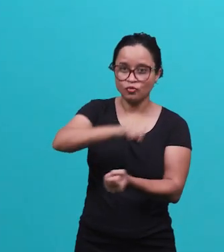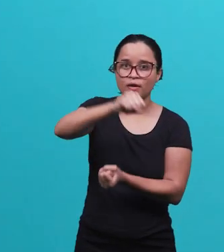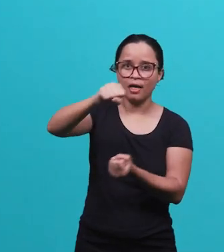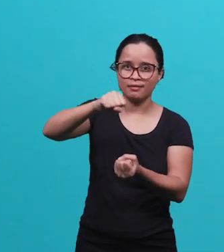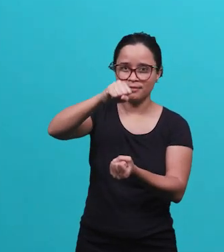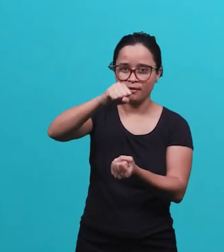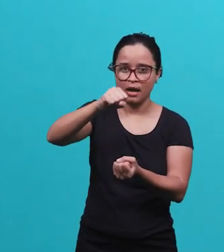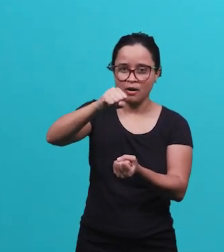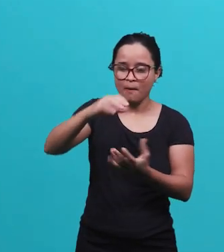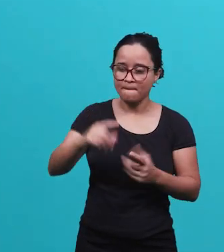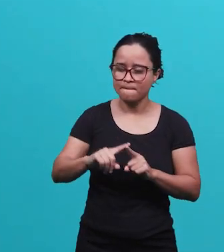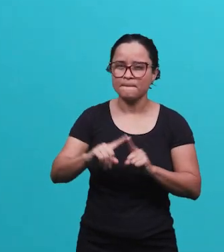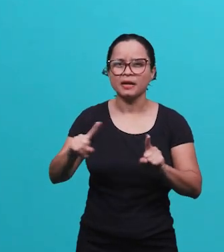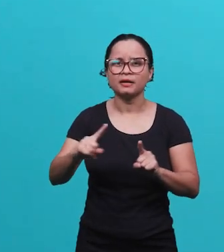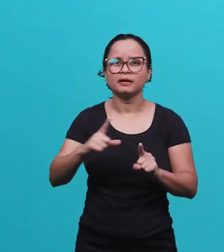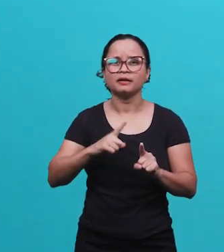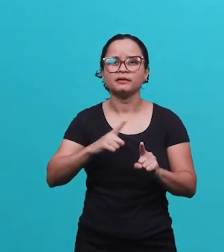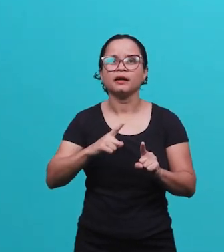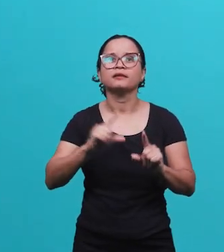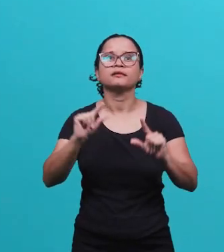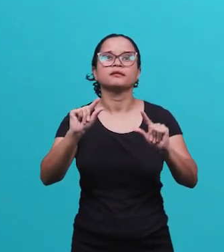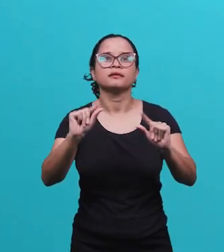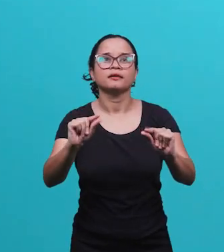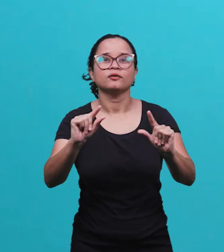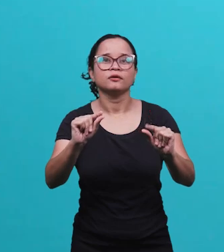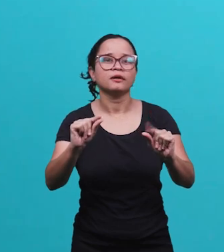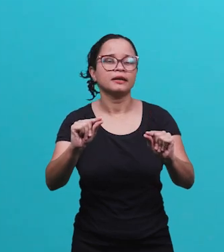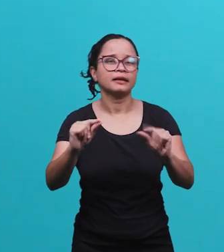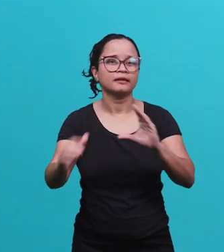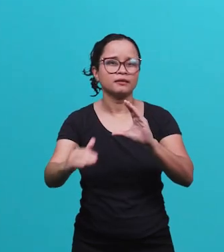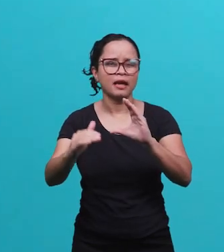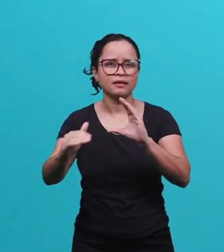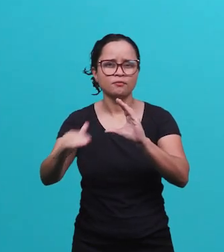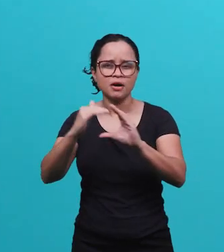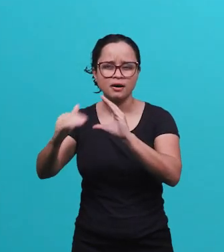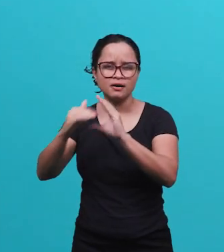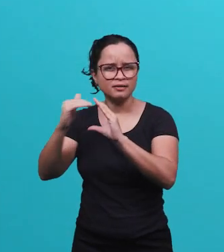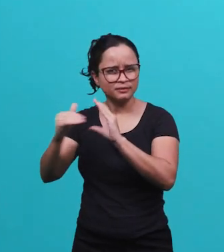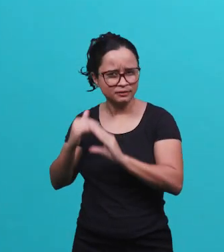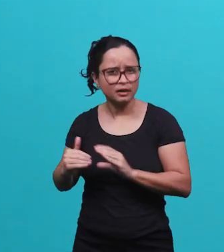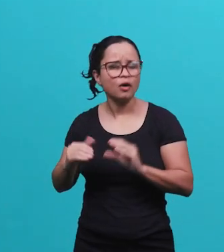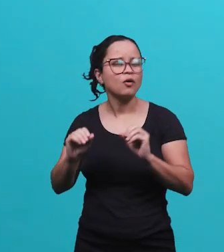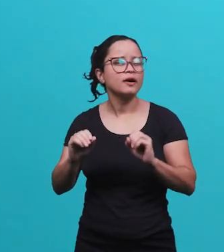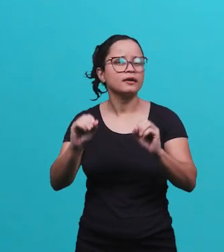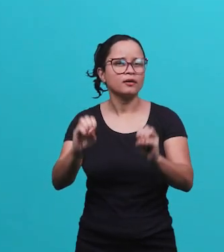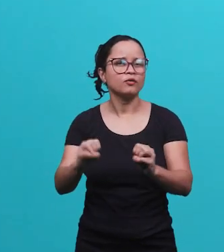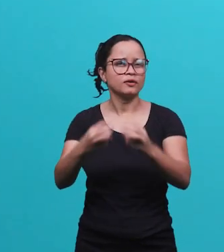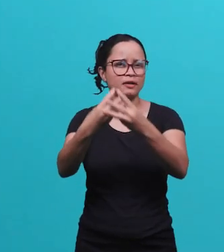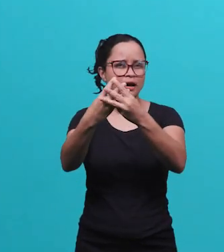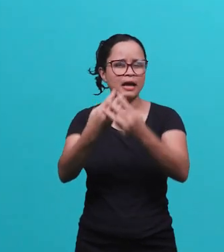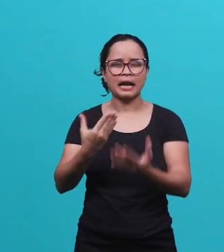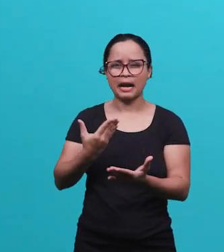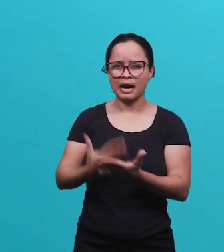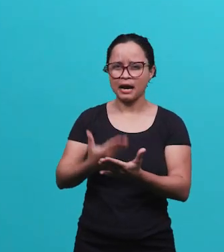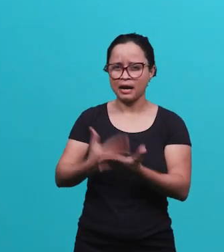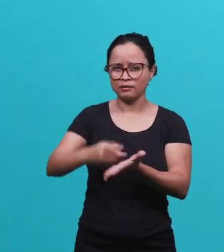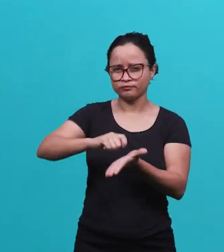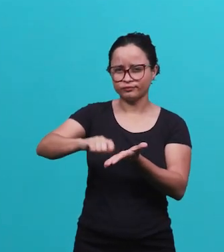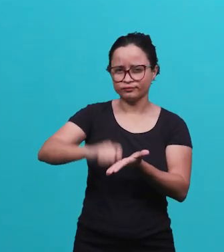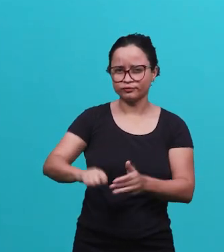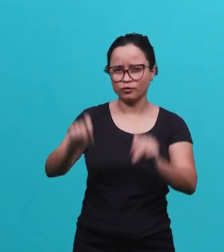recebemos semanalmente os slides, a aula escrita, as atividades,